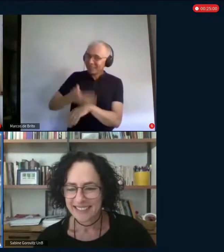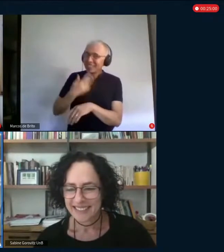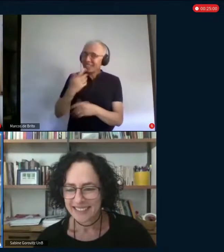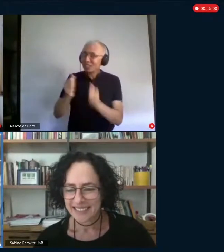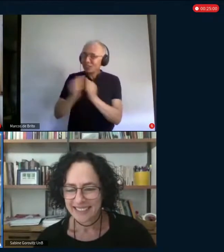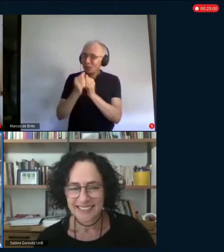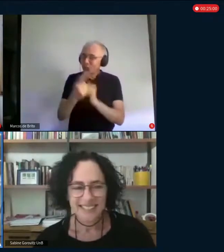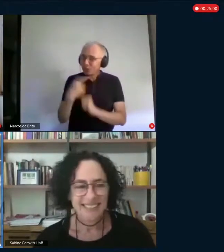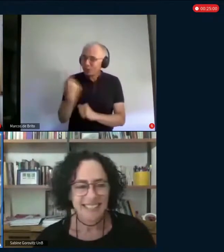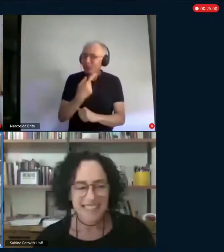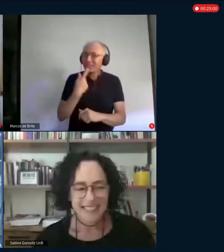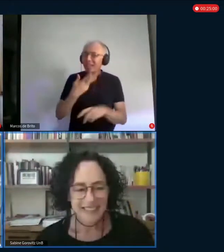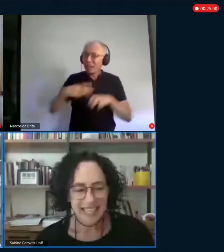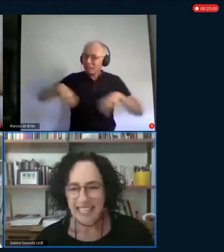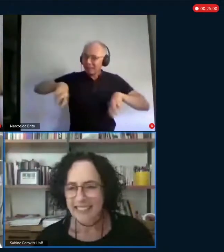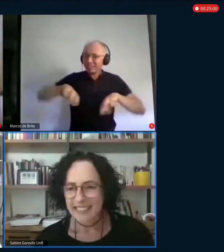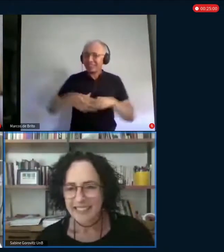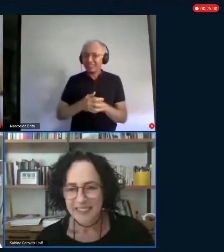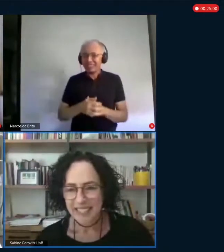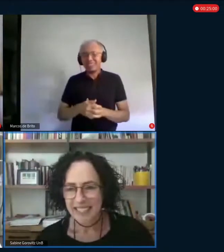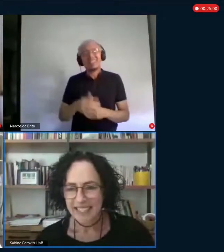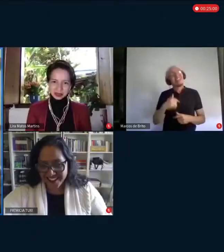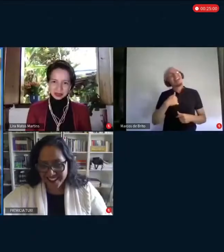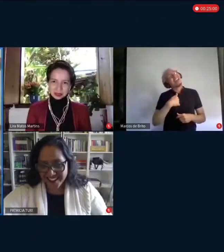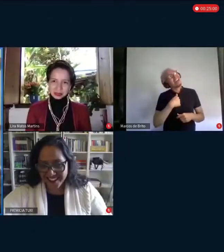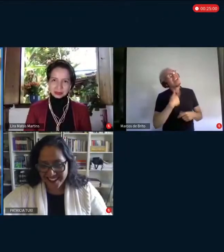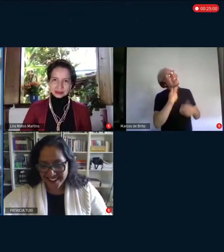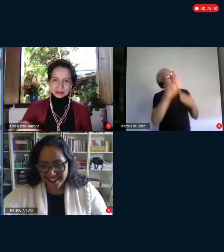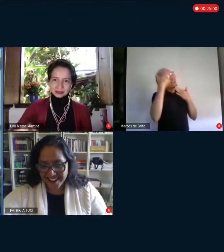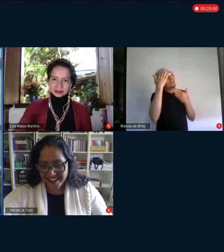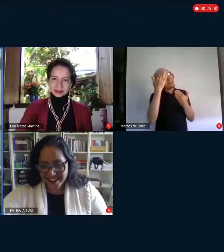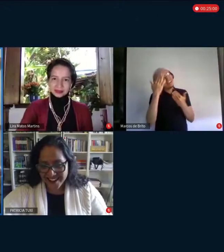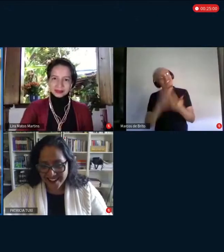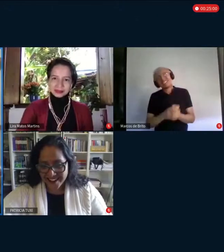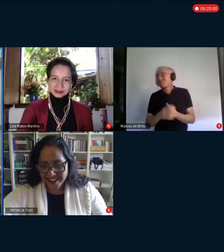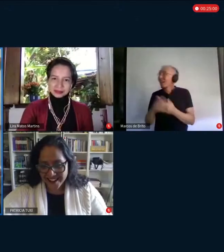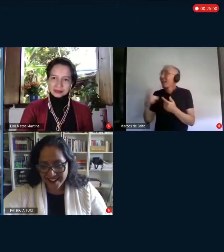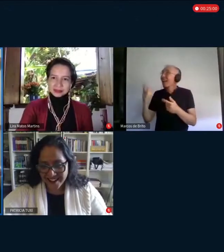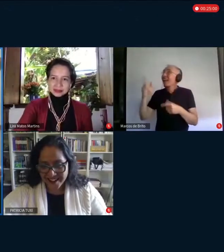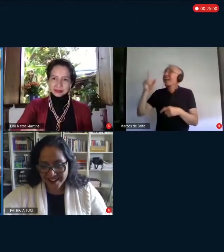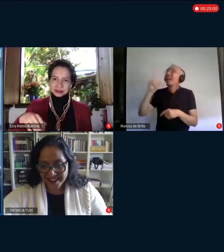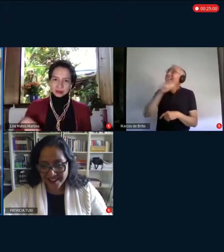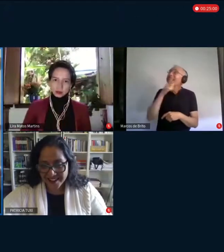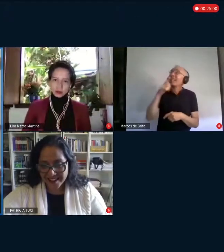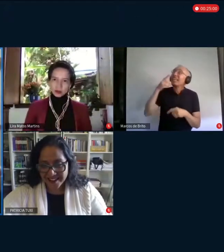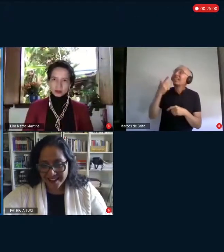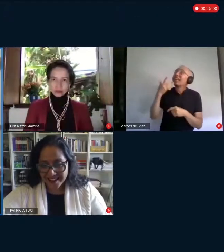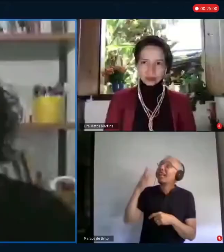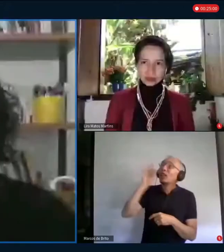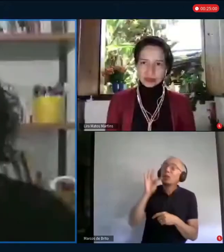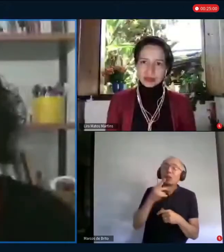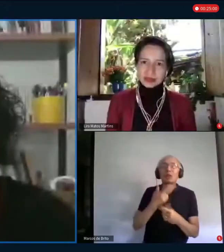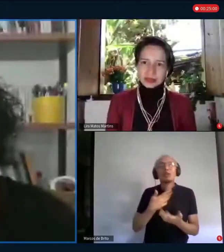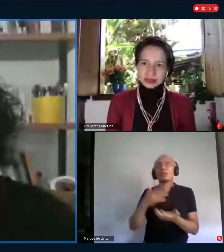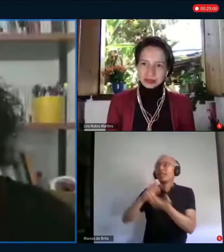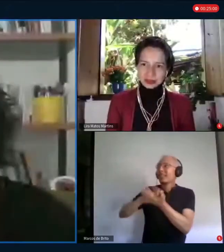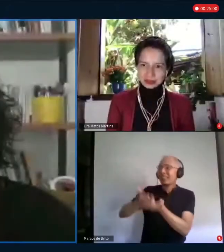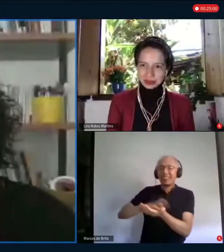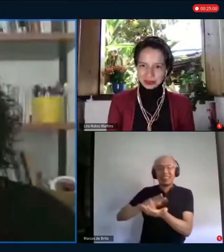banca. Gratidão muito. Eu que agradeço, queridas Lira, Tuxi, nossos queridos